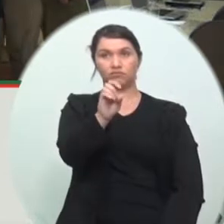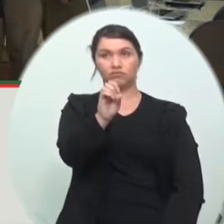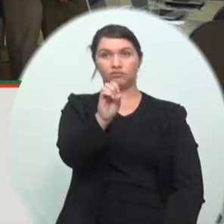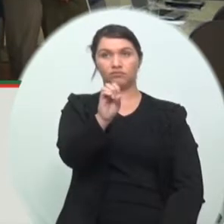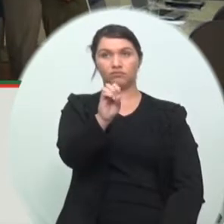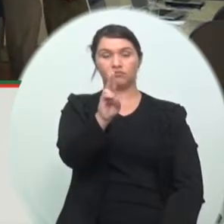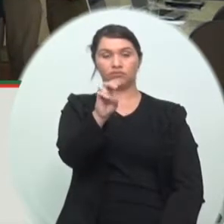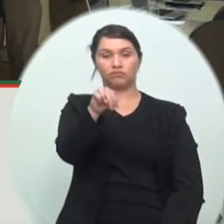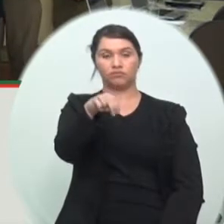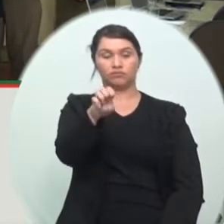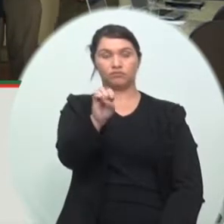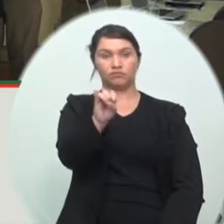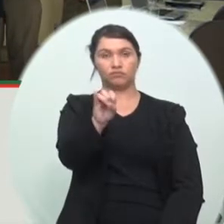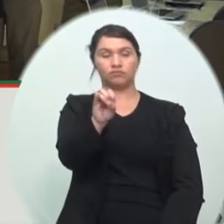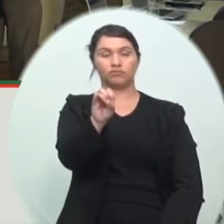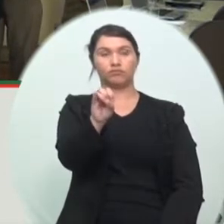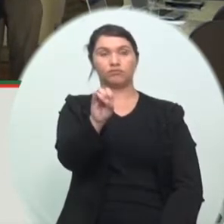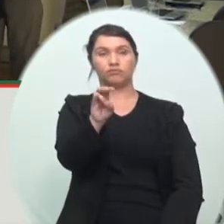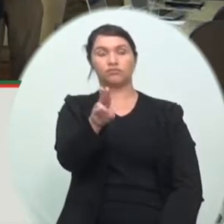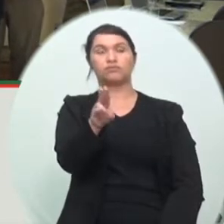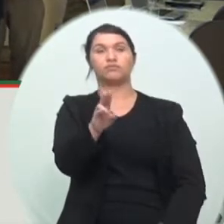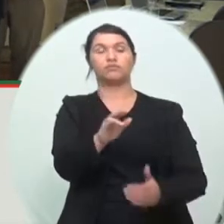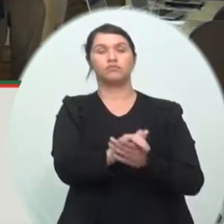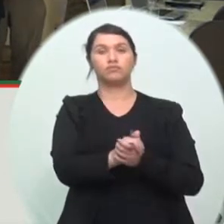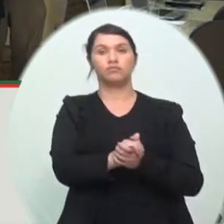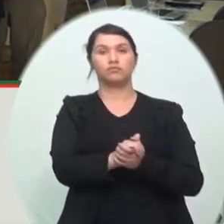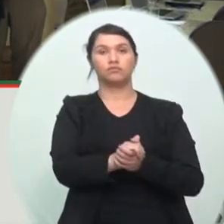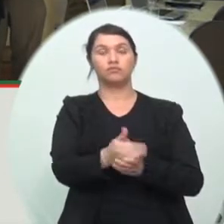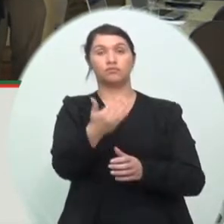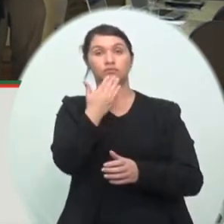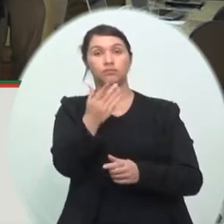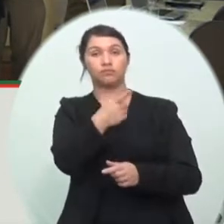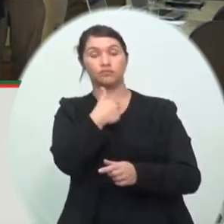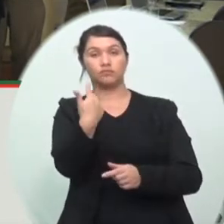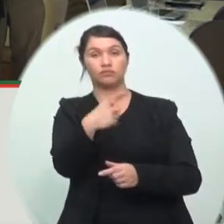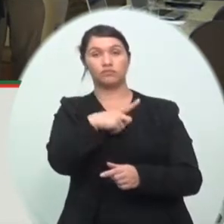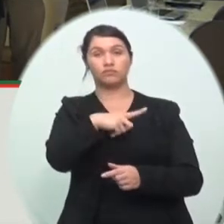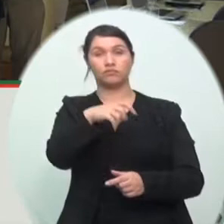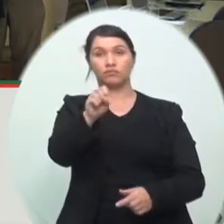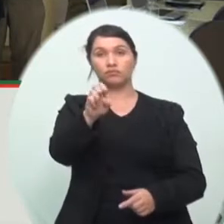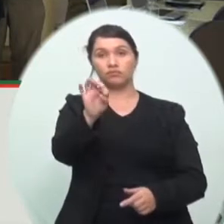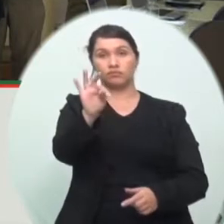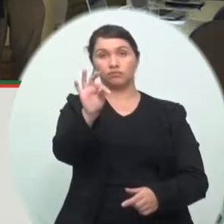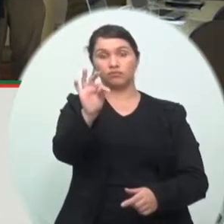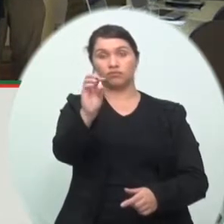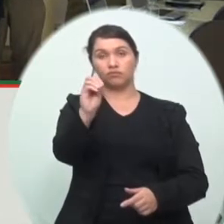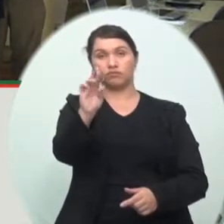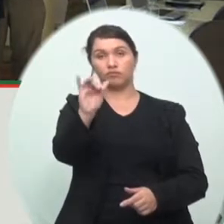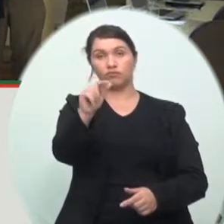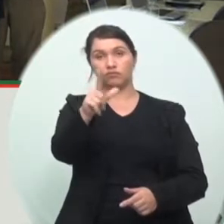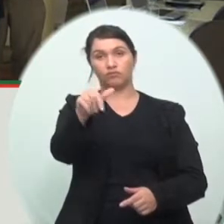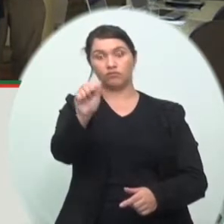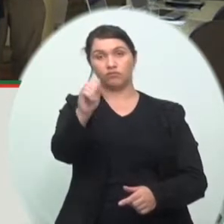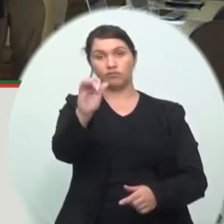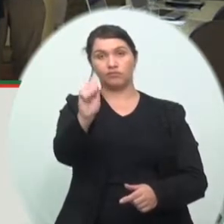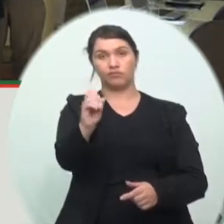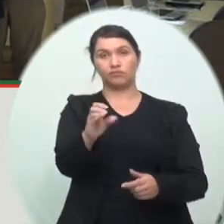Lênio. Coronel Edioné, por exemplo, insistiu para que implantássemos a setorização. O Coronel Lênio,